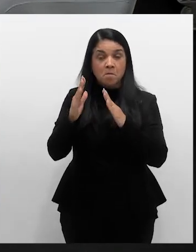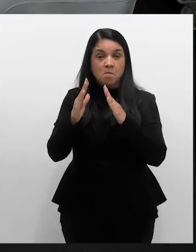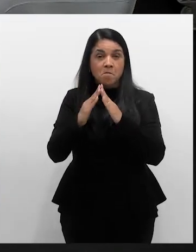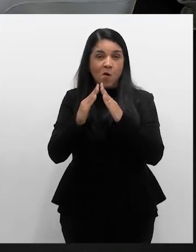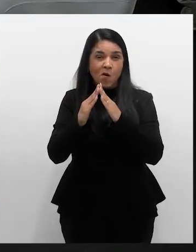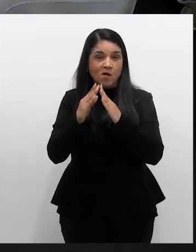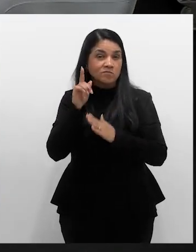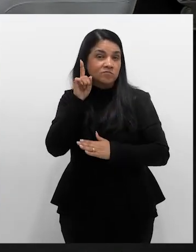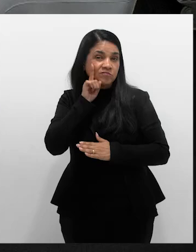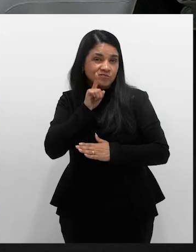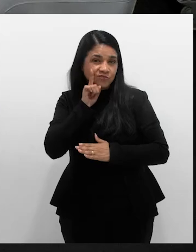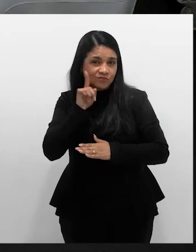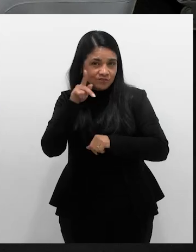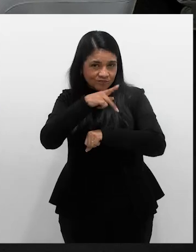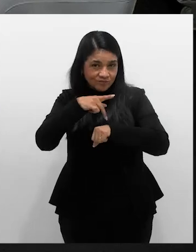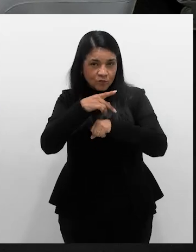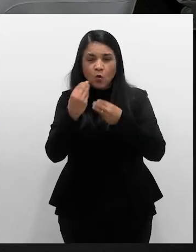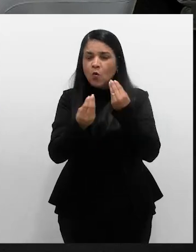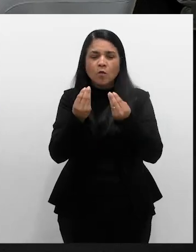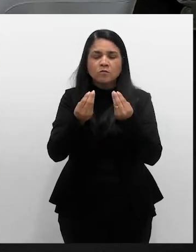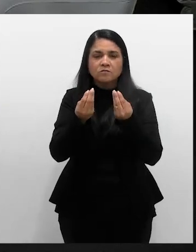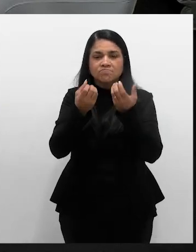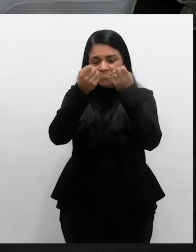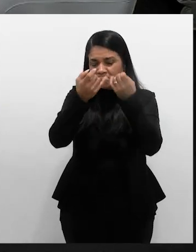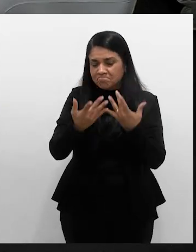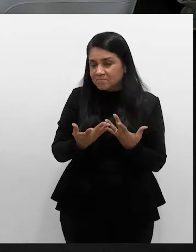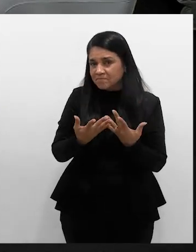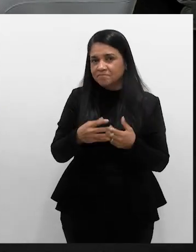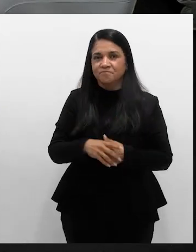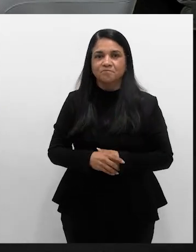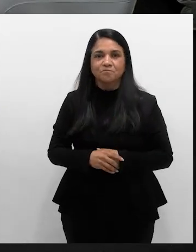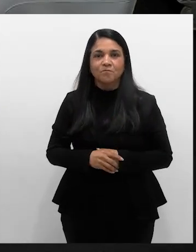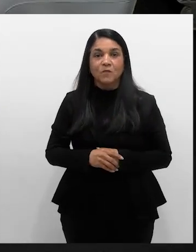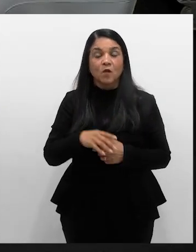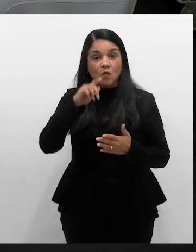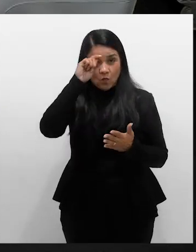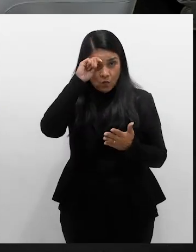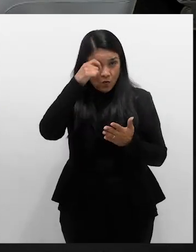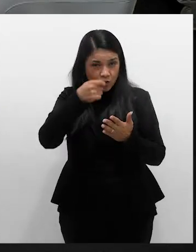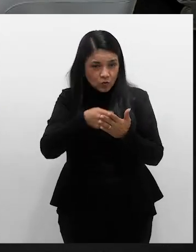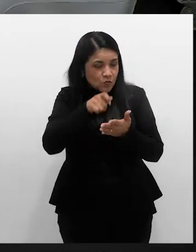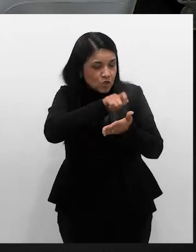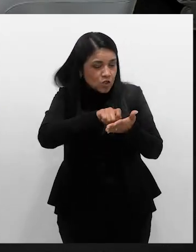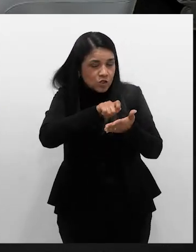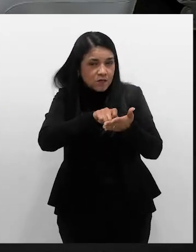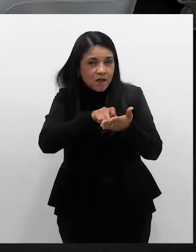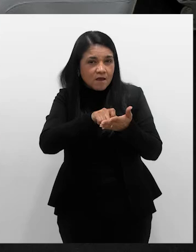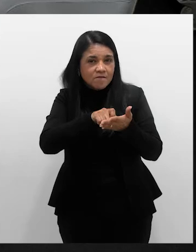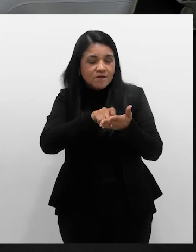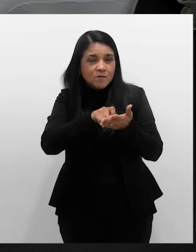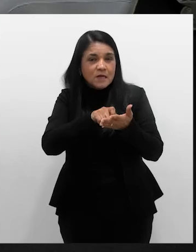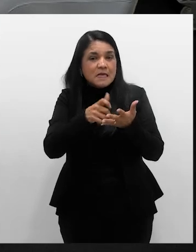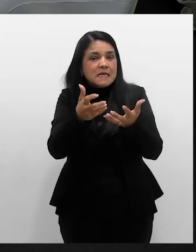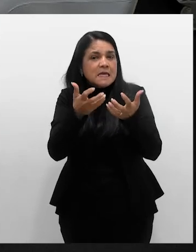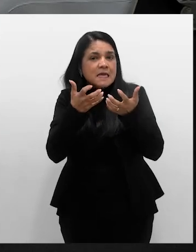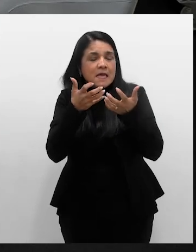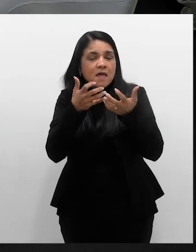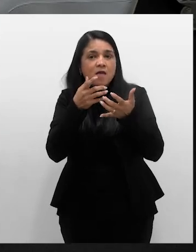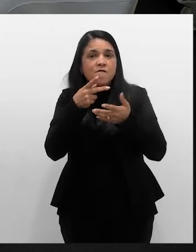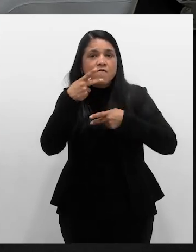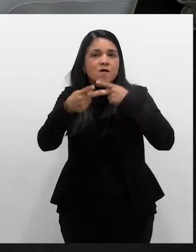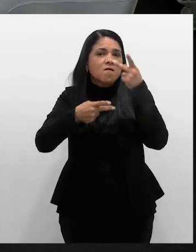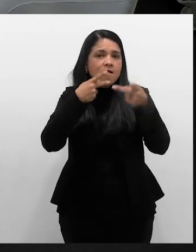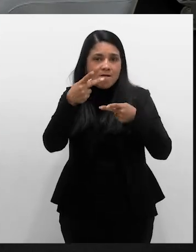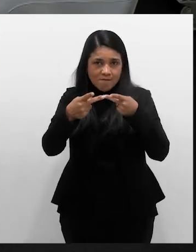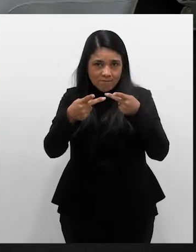que mora no Brooklyn, e aí como é que você faz esse caminho? Eu acho que o autor escreve tudo o que ele quis dizer. Tudo que